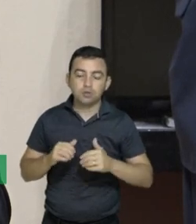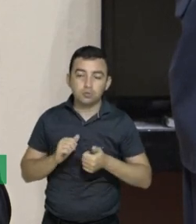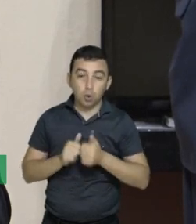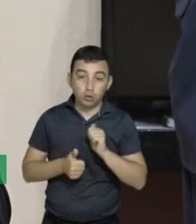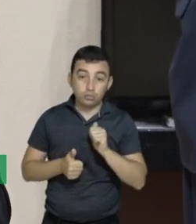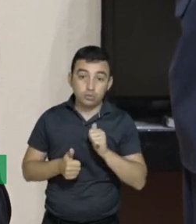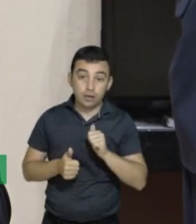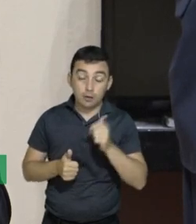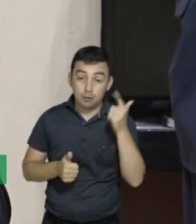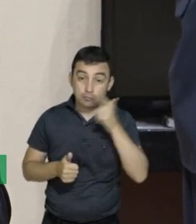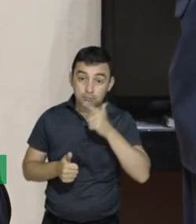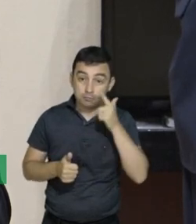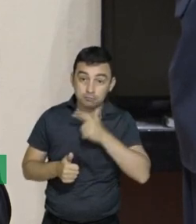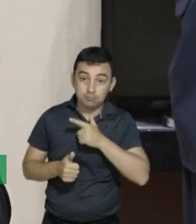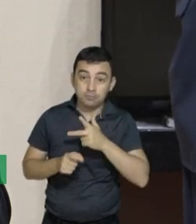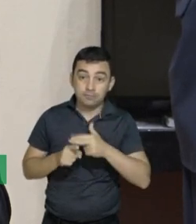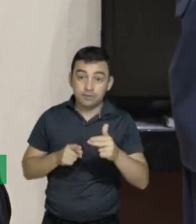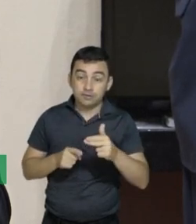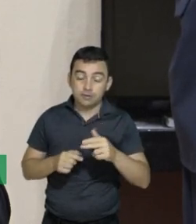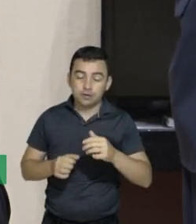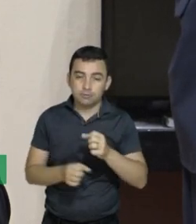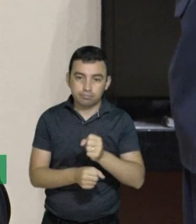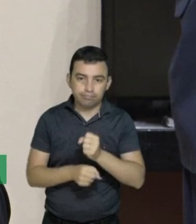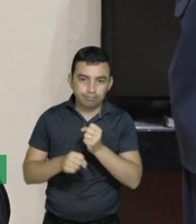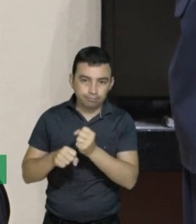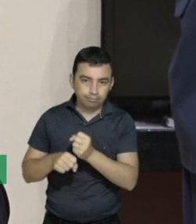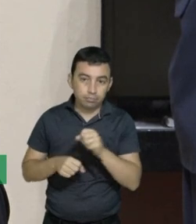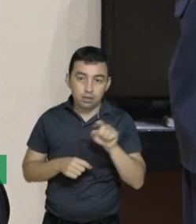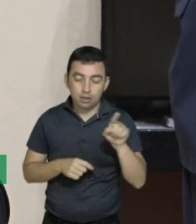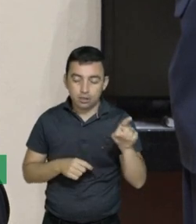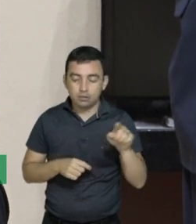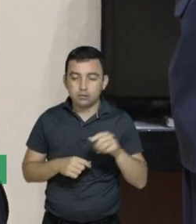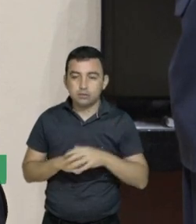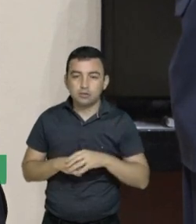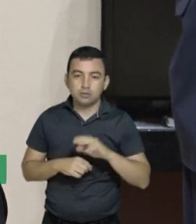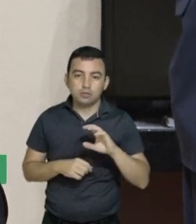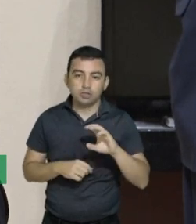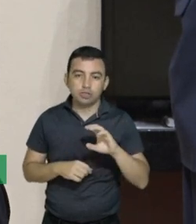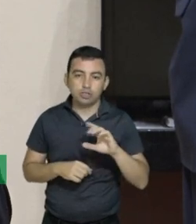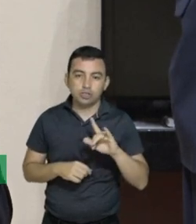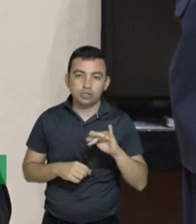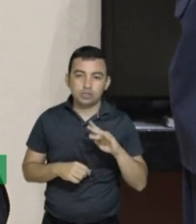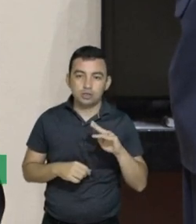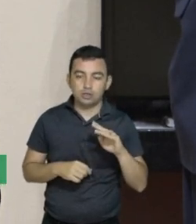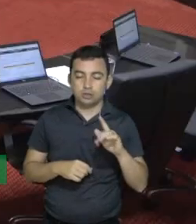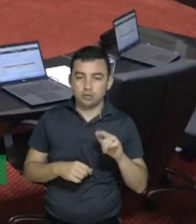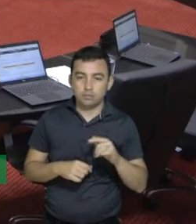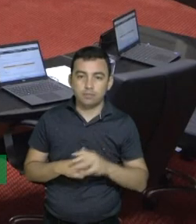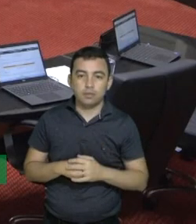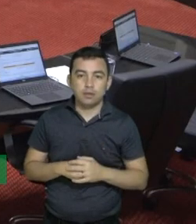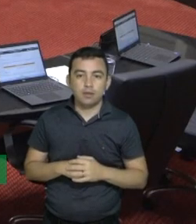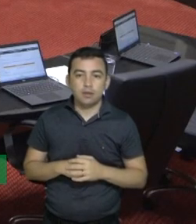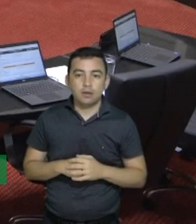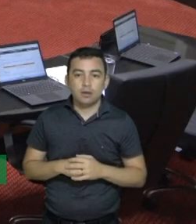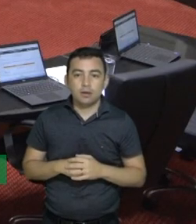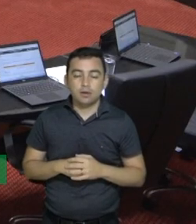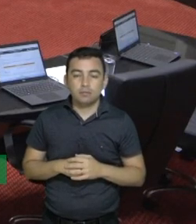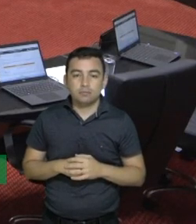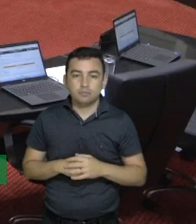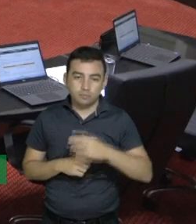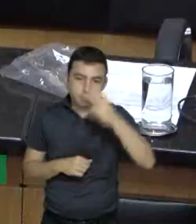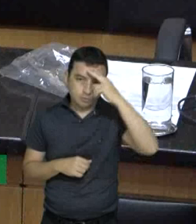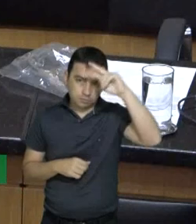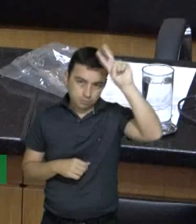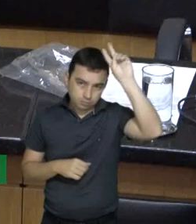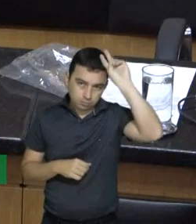Brasil no campeonato sul-americano de Remo no Chile em discussão com a palavra autor do deputado Dr Vicente que era o preço senhor